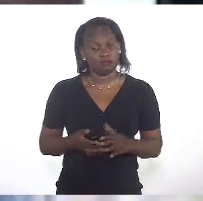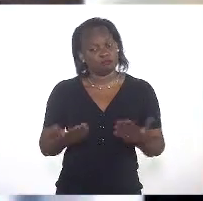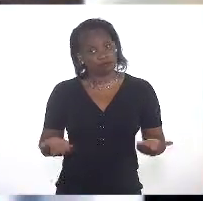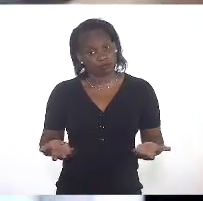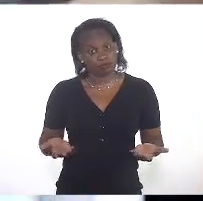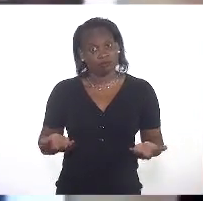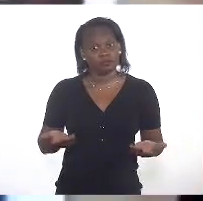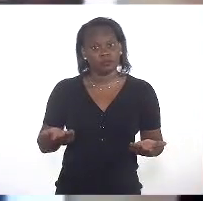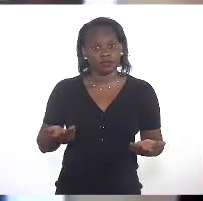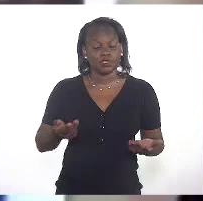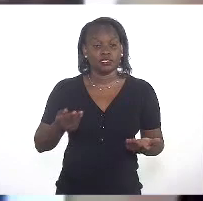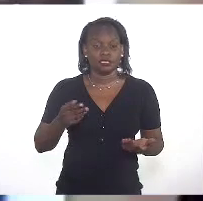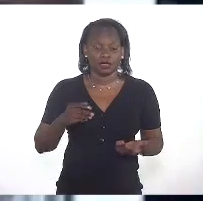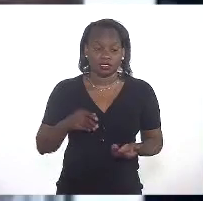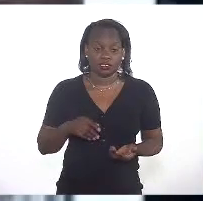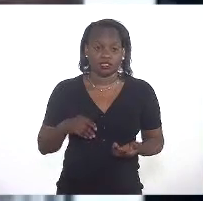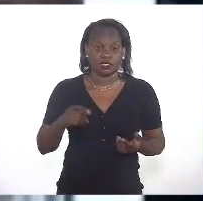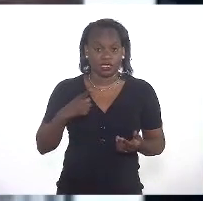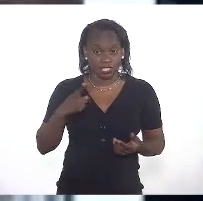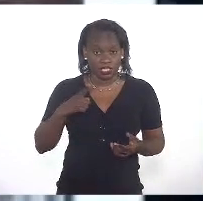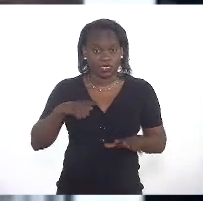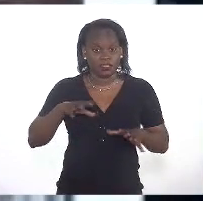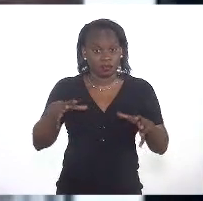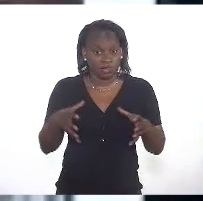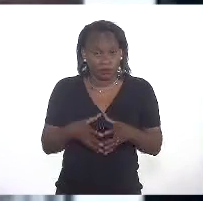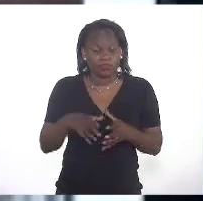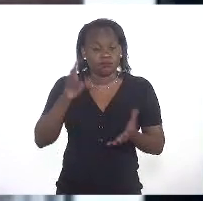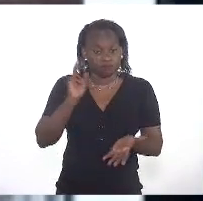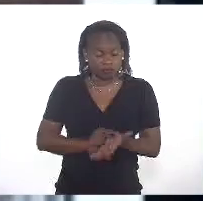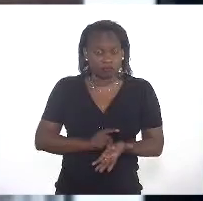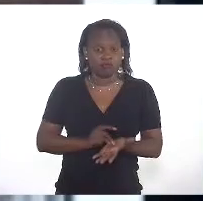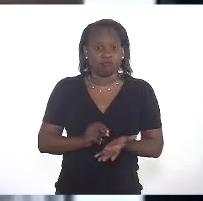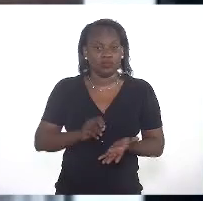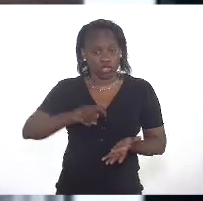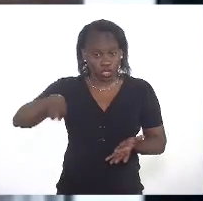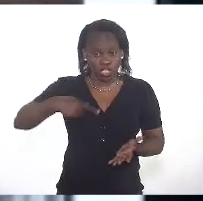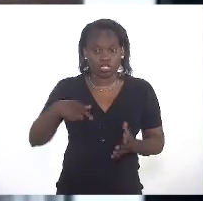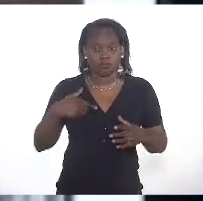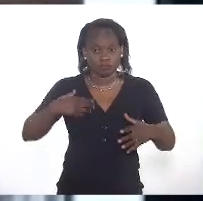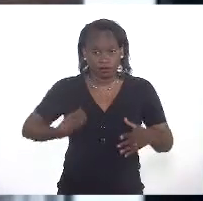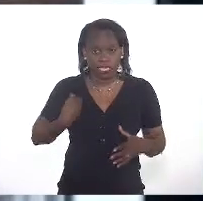tem automaticamente uma participação efetiva nossa.